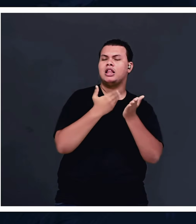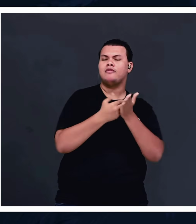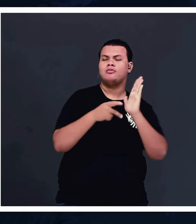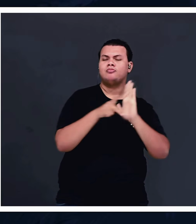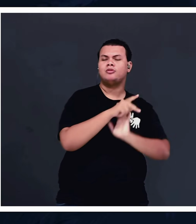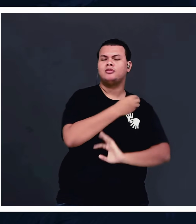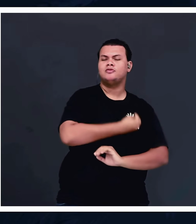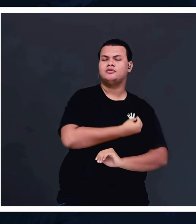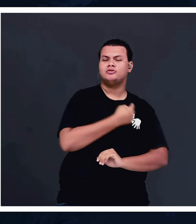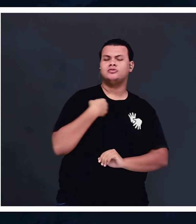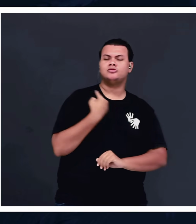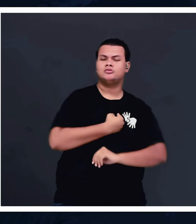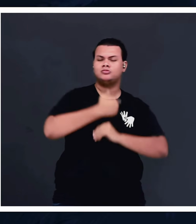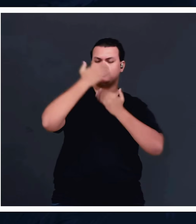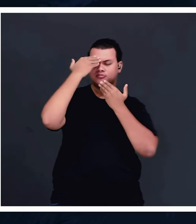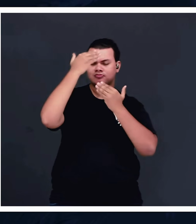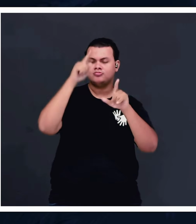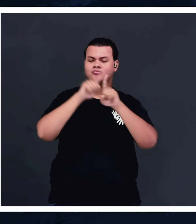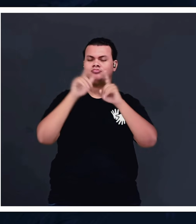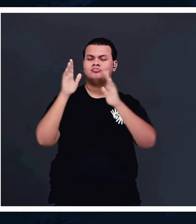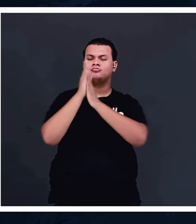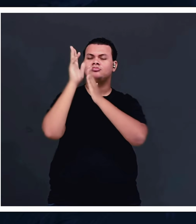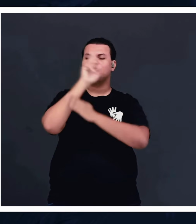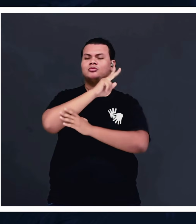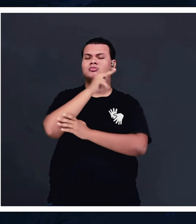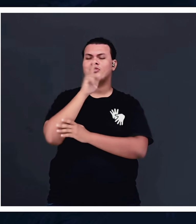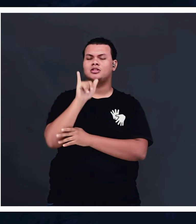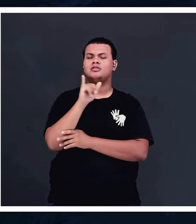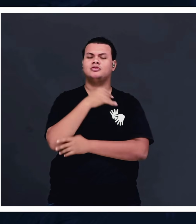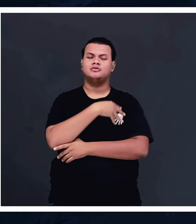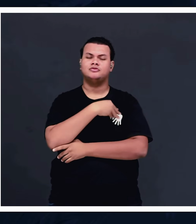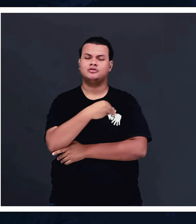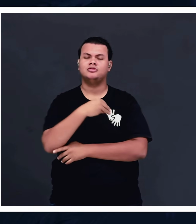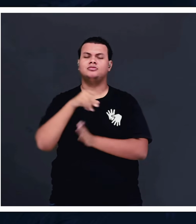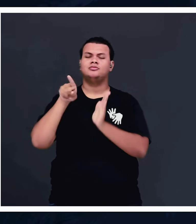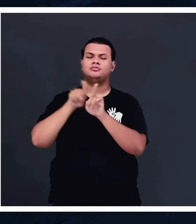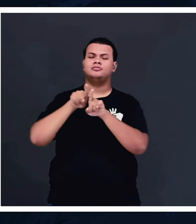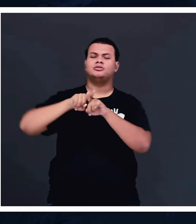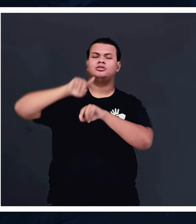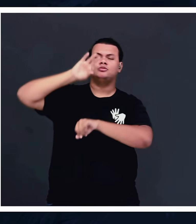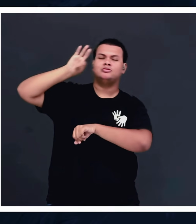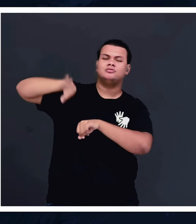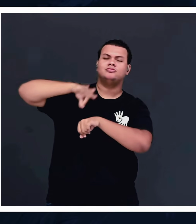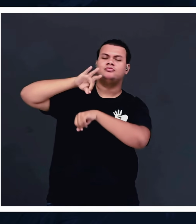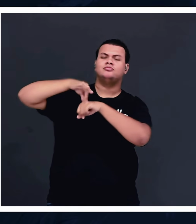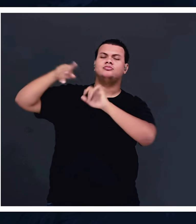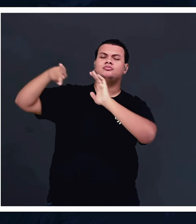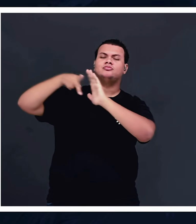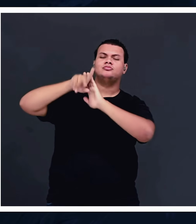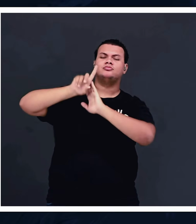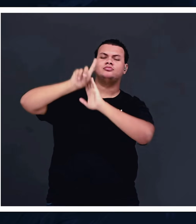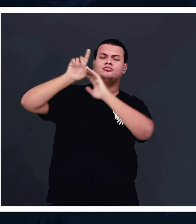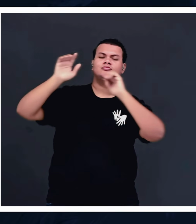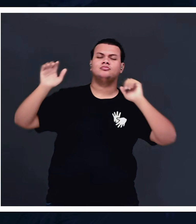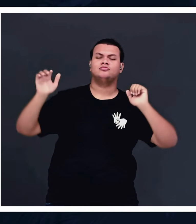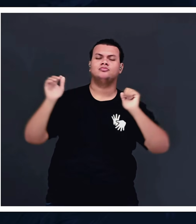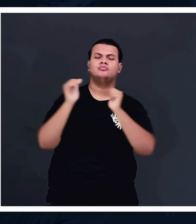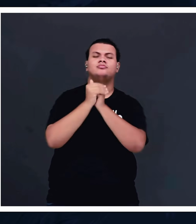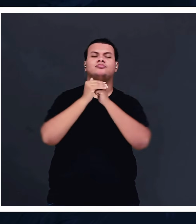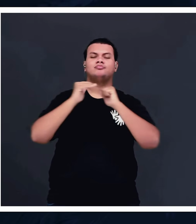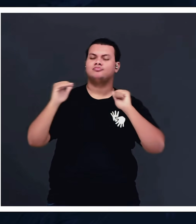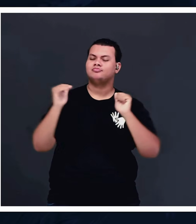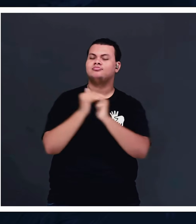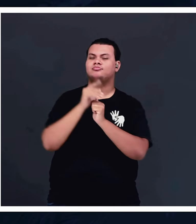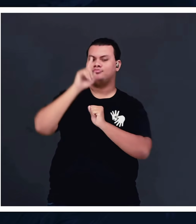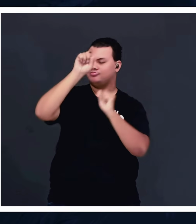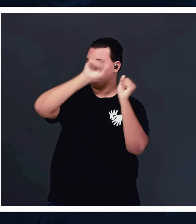vida. Nós te agradecemos e te louvamos, em nome do Pai, do Filho e do Espírito Santo de Deus. Amém e